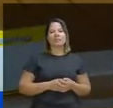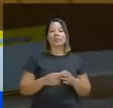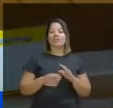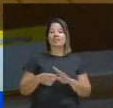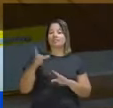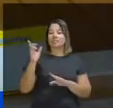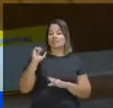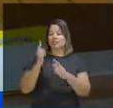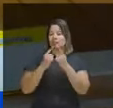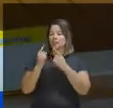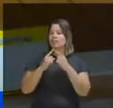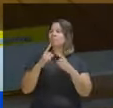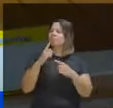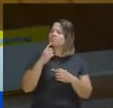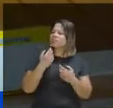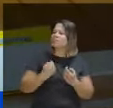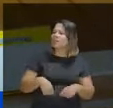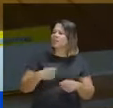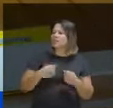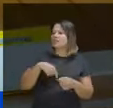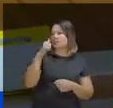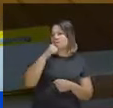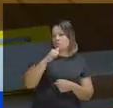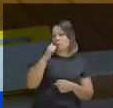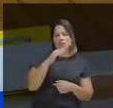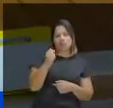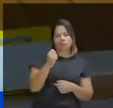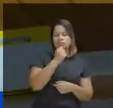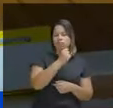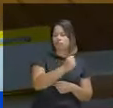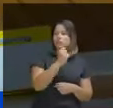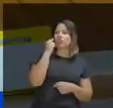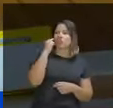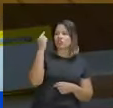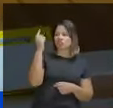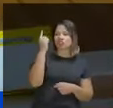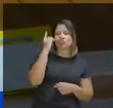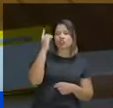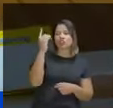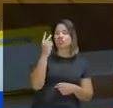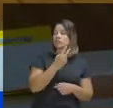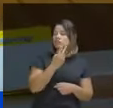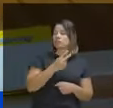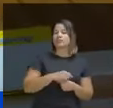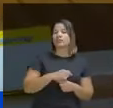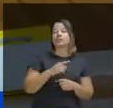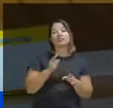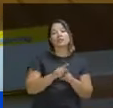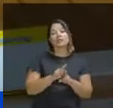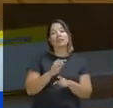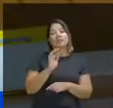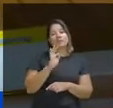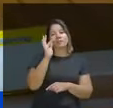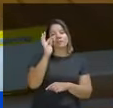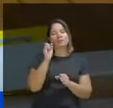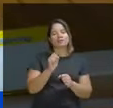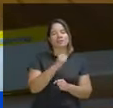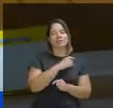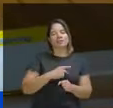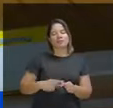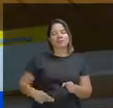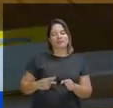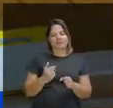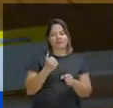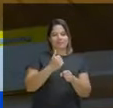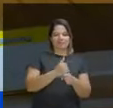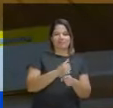seria fundamental que fosse uma mulher, para poder compor e que futuramente, né, seja uma presidente mulher também, para que a gente possa